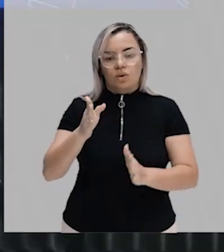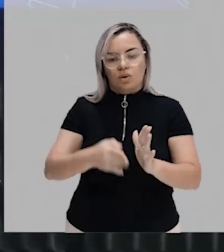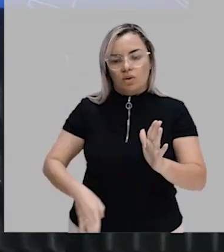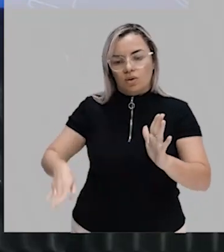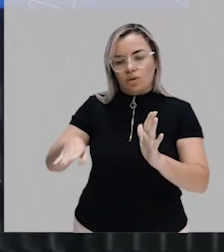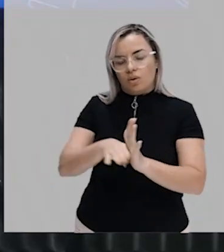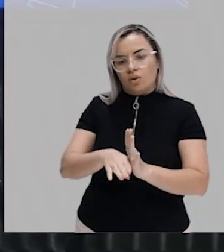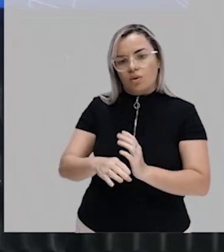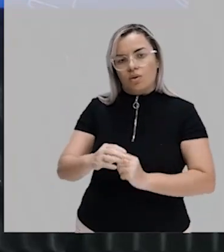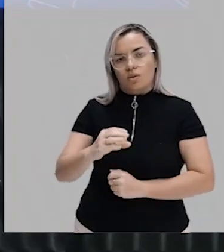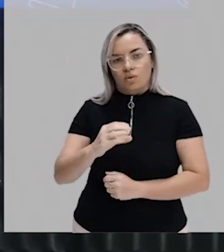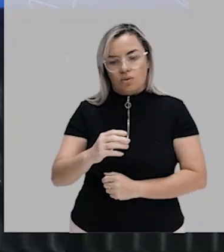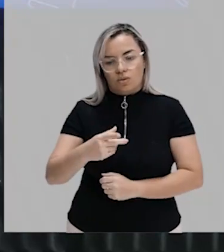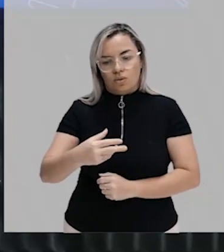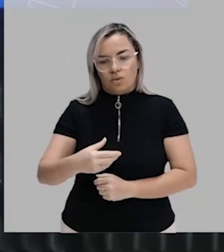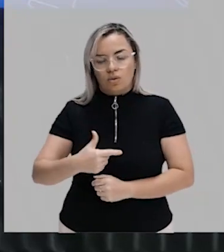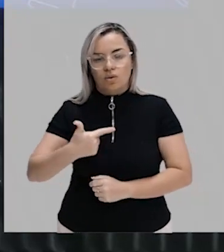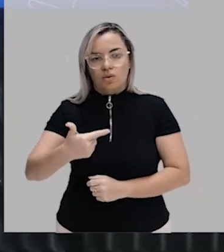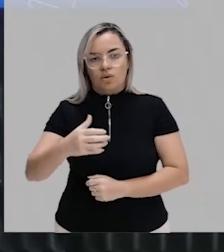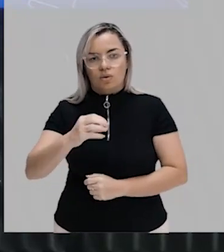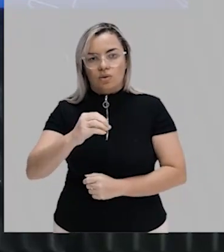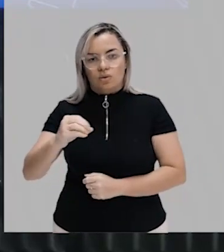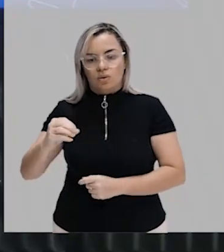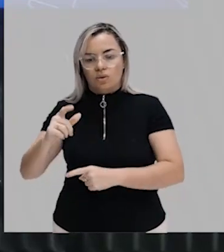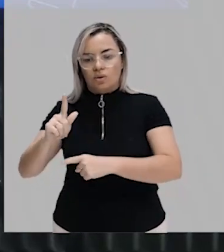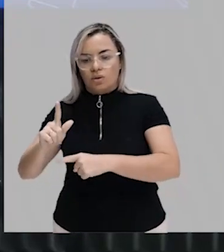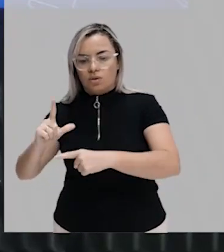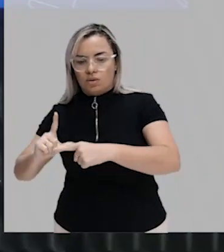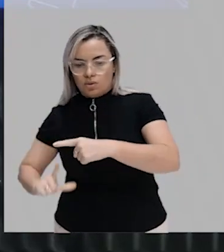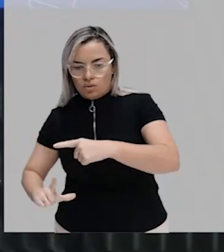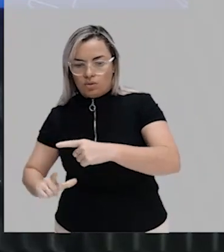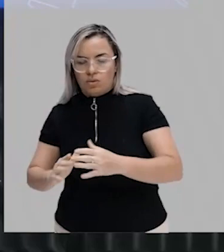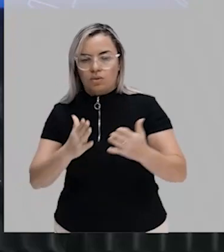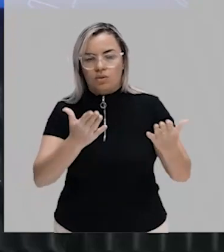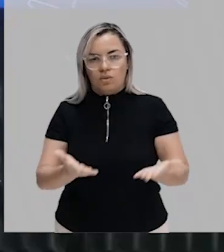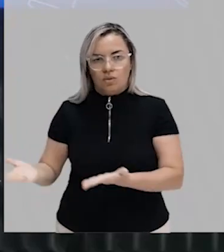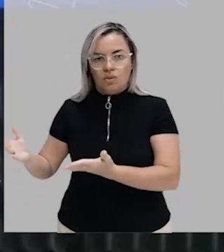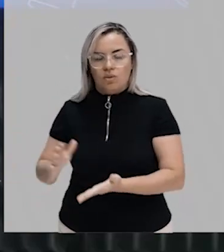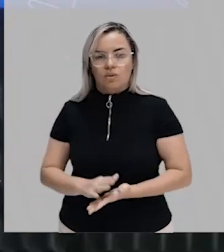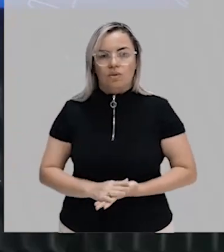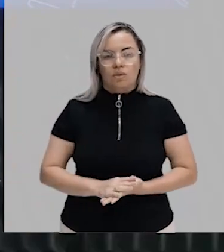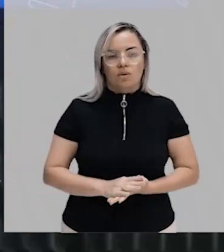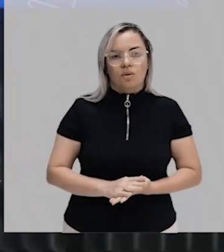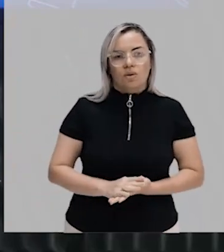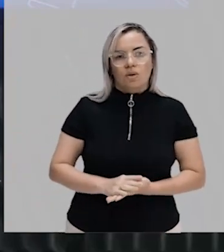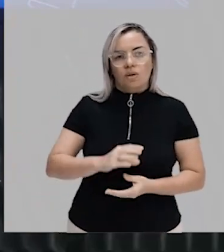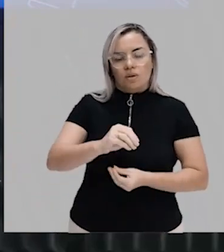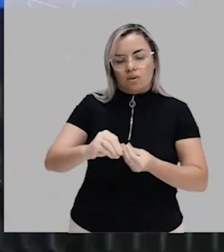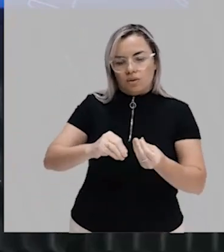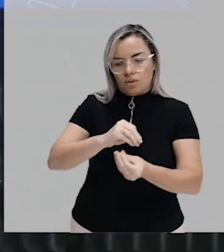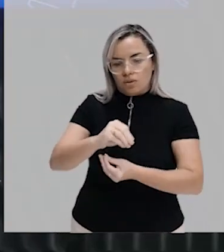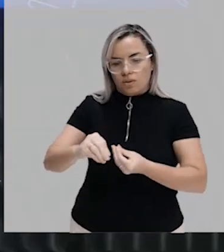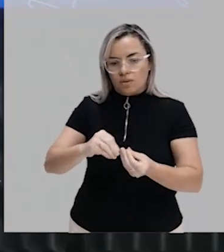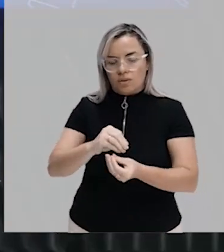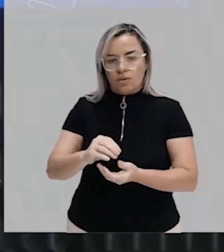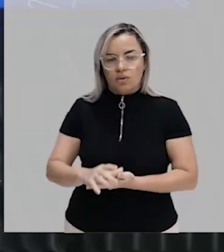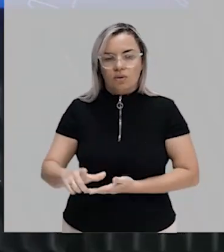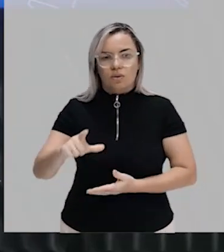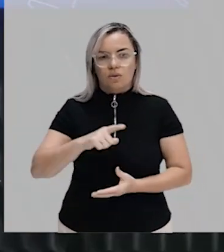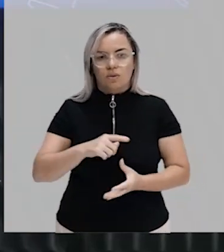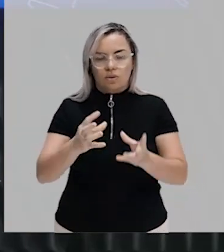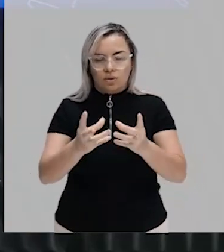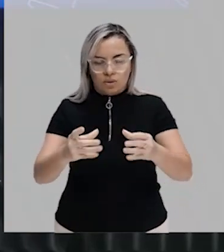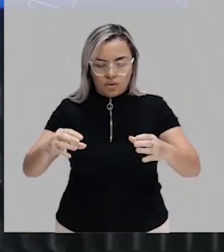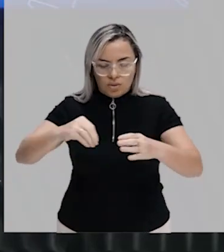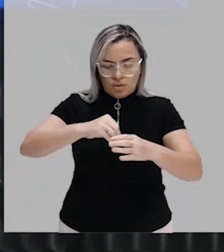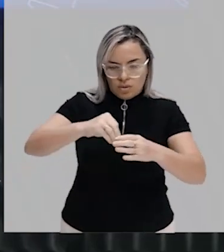de 200 gramas por litro. Então, essa solução, ela tem uma concentração comum